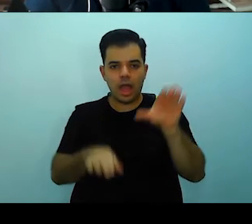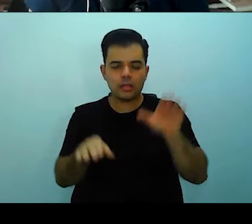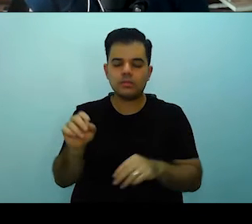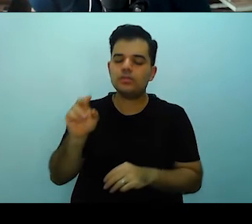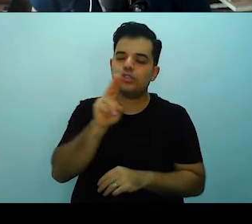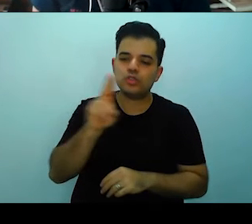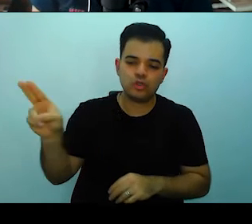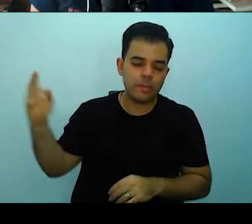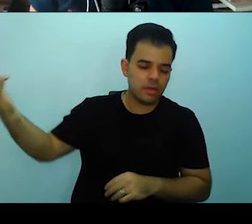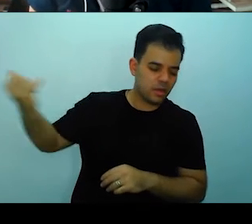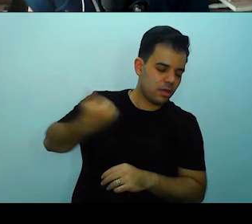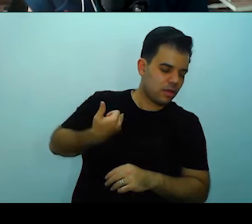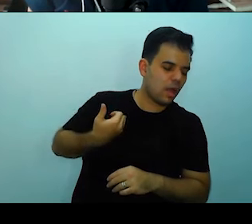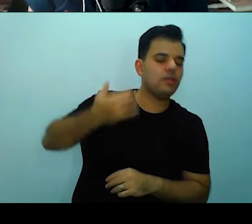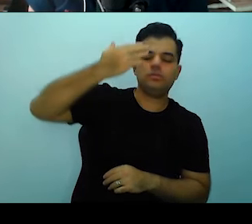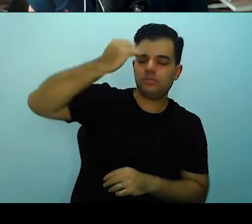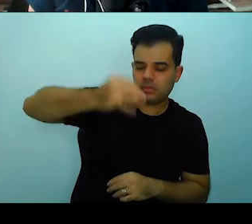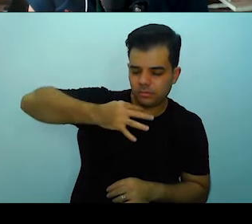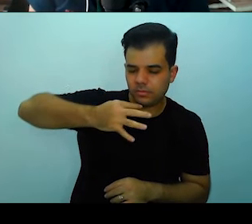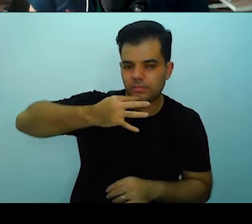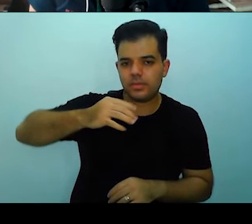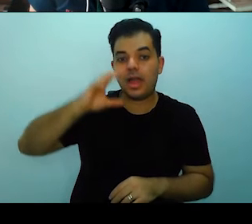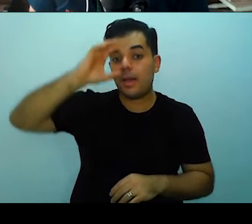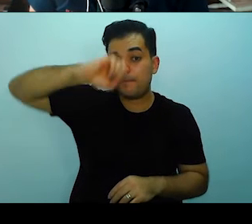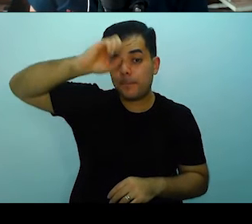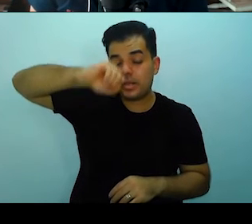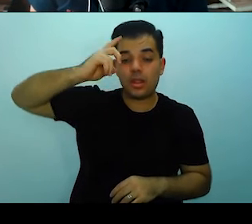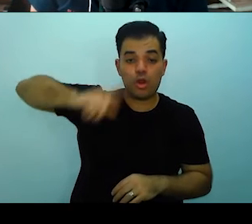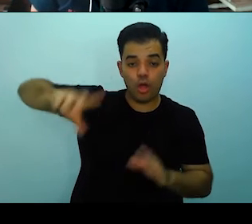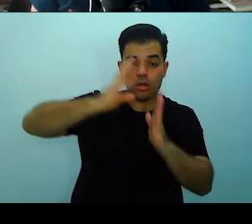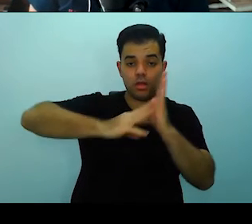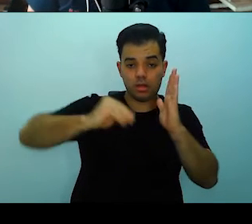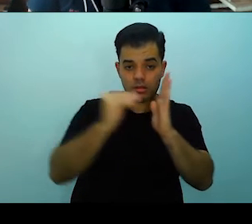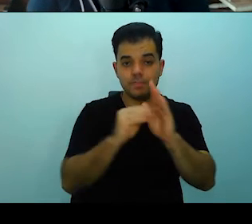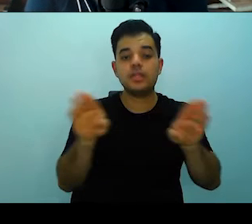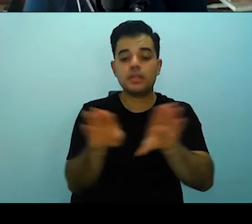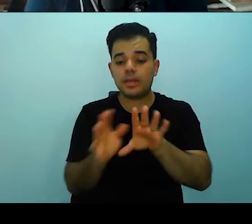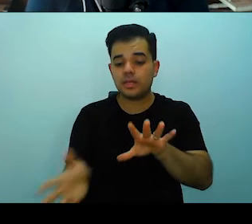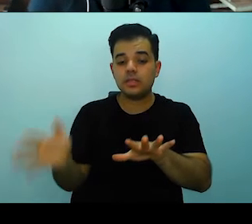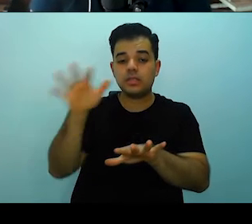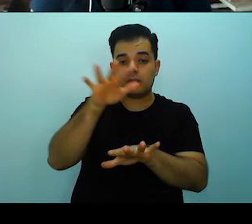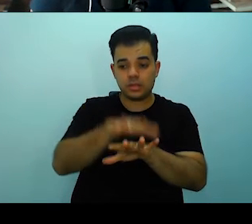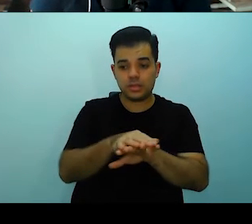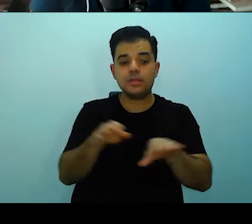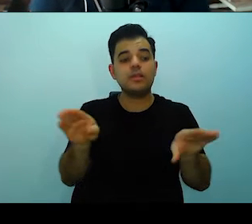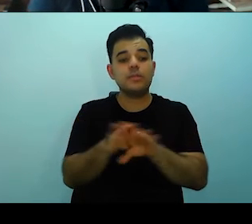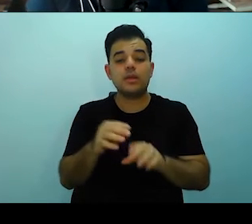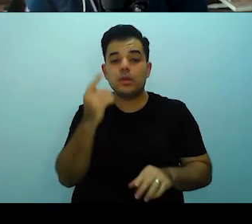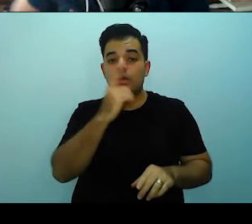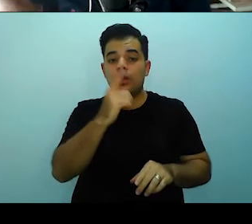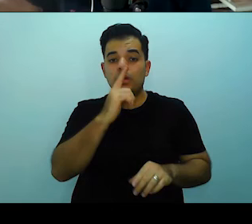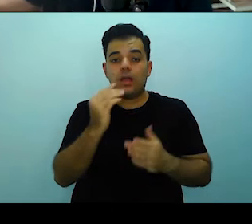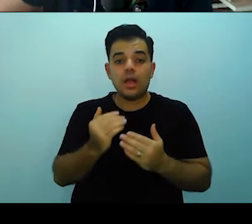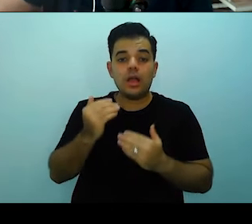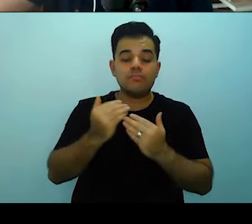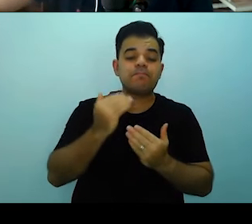componente é crucial para que ele não só aprenda a lógica, mas que ele também consiga se integrar, até para conseguir ajuda para poder avançar nos